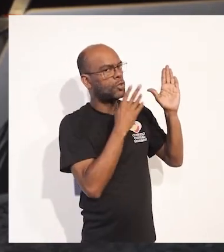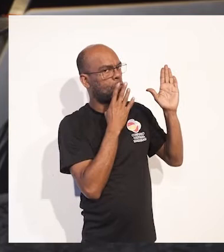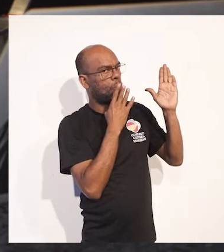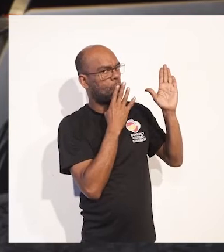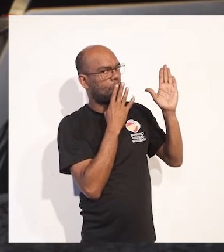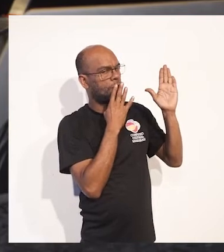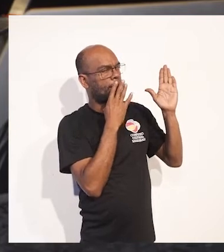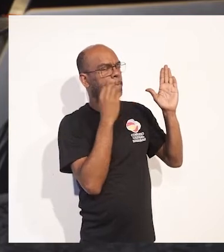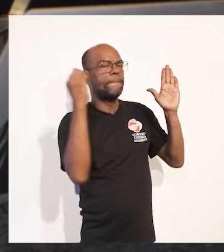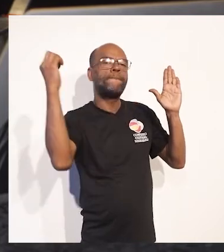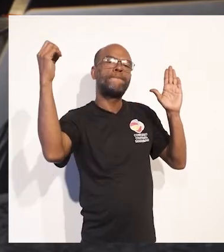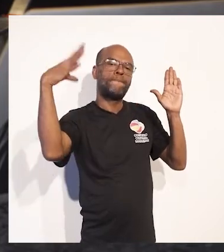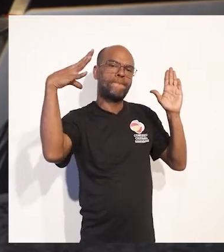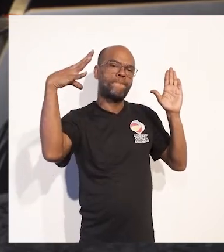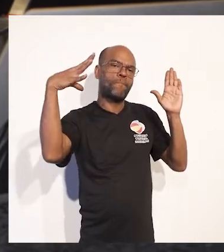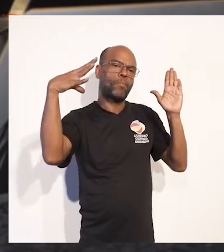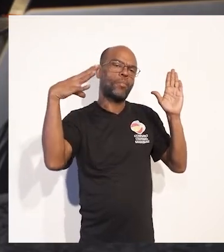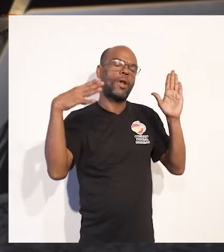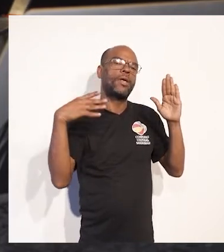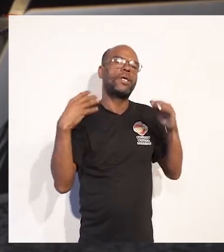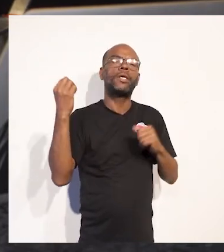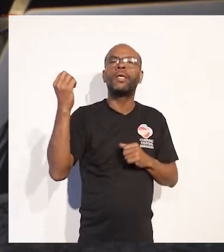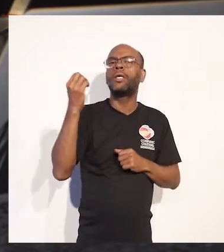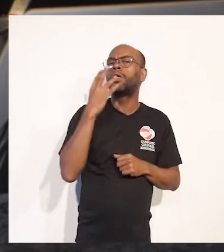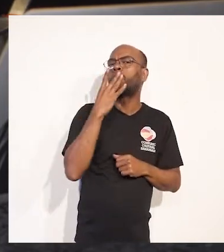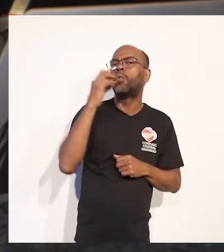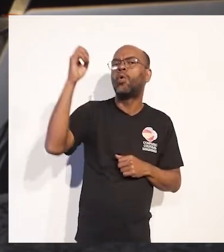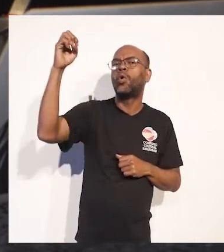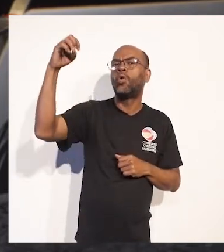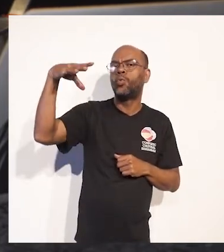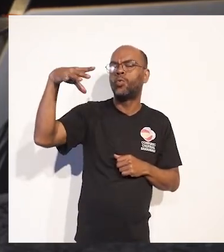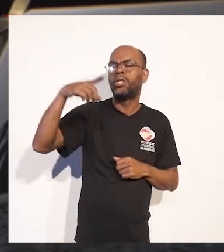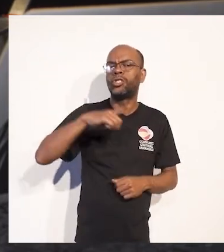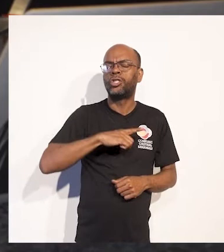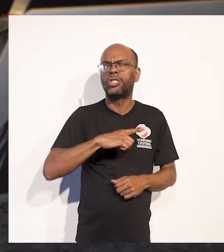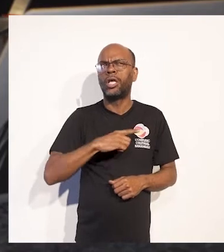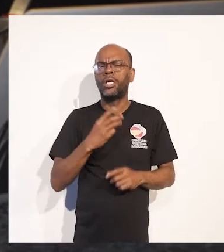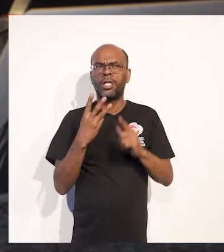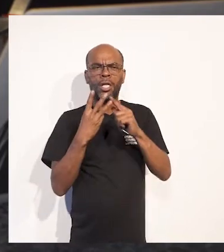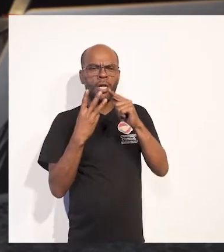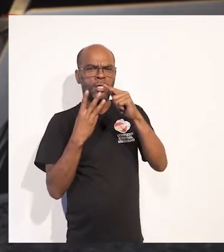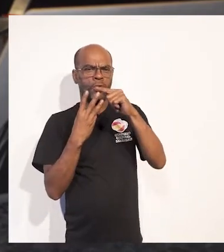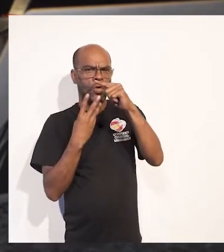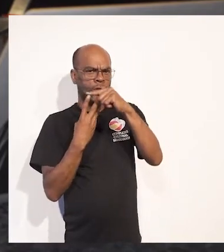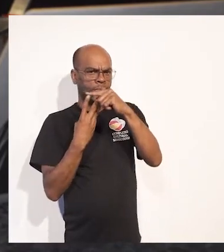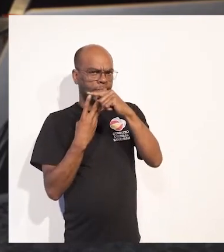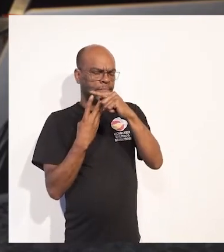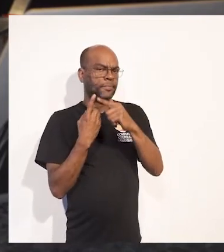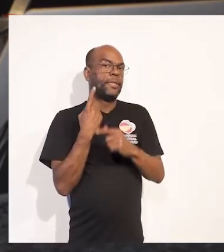de cor-luz. E cor-luz, a gente tem três cores primárias da